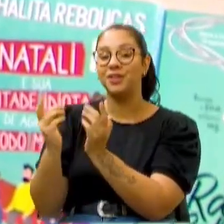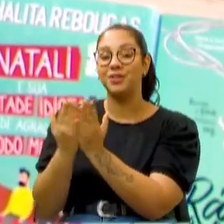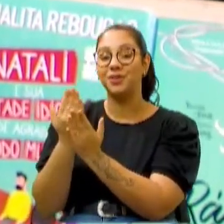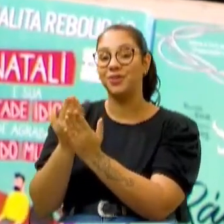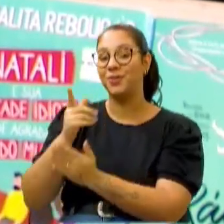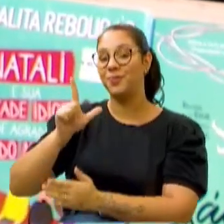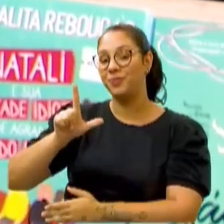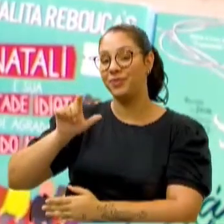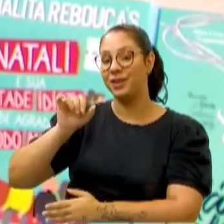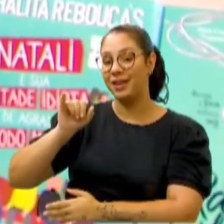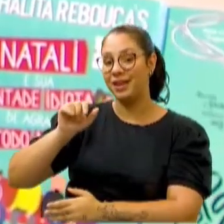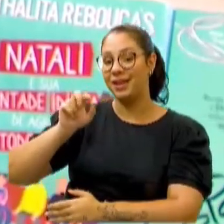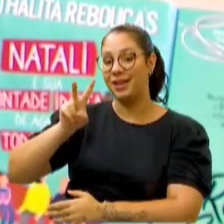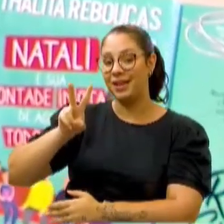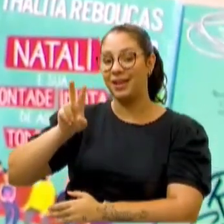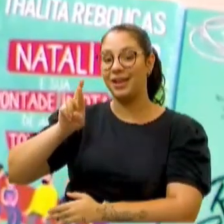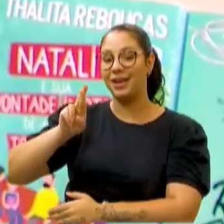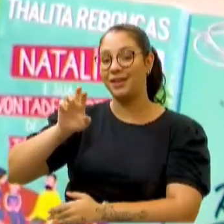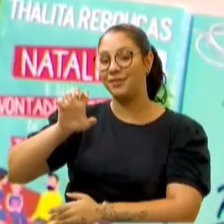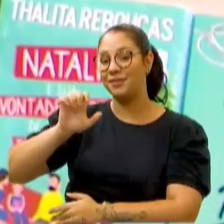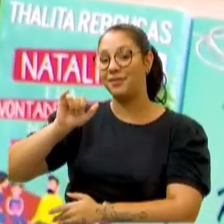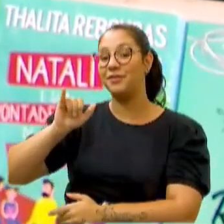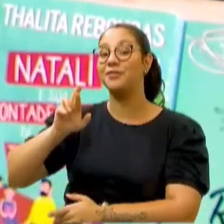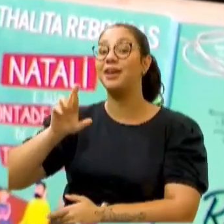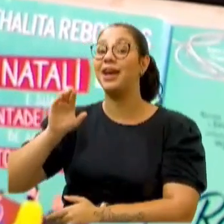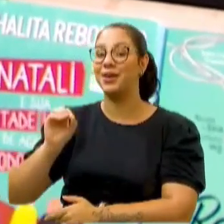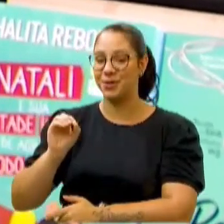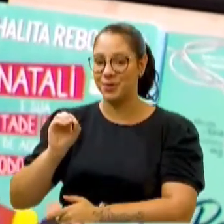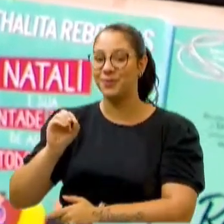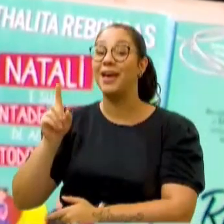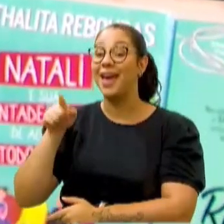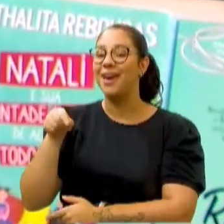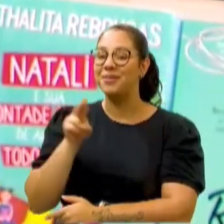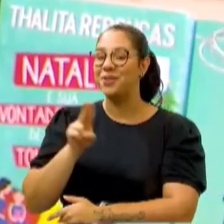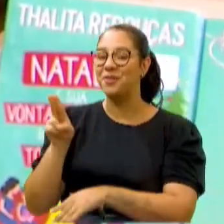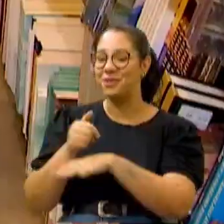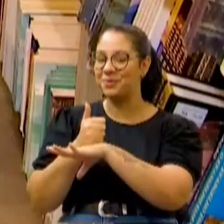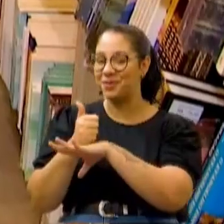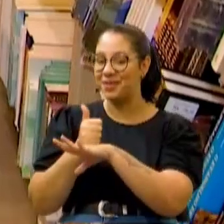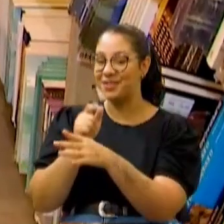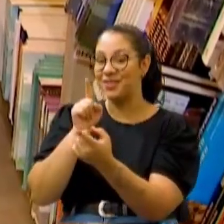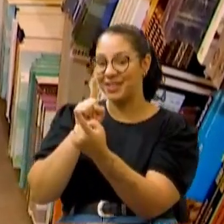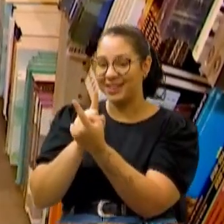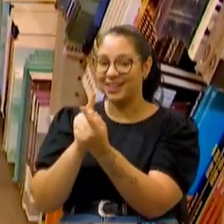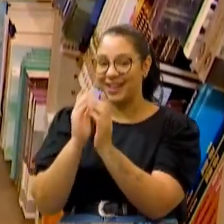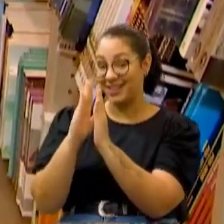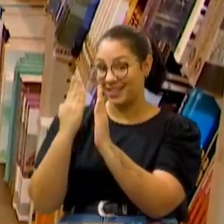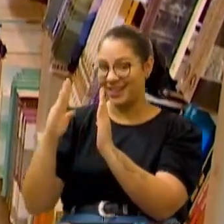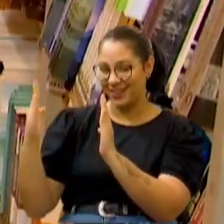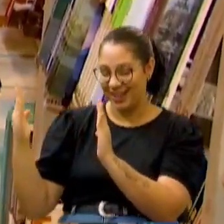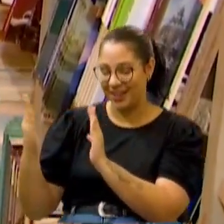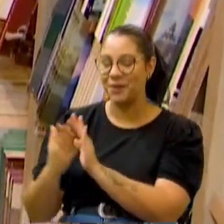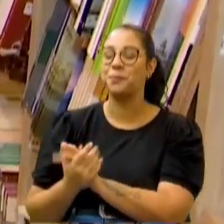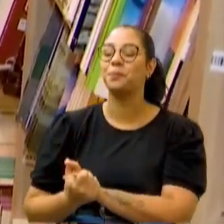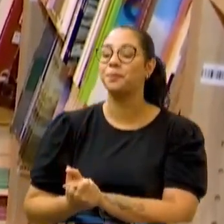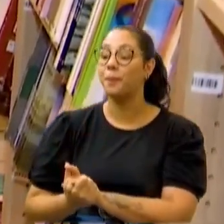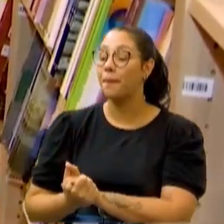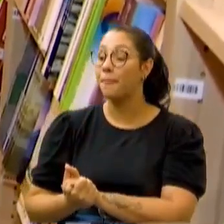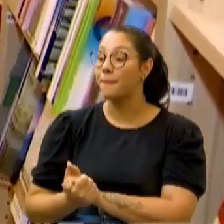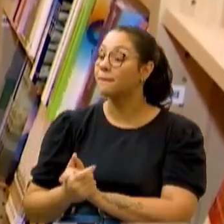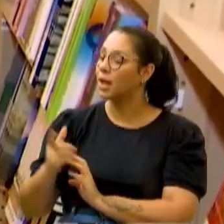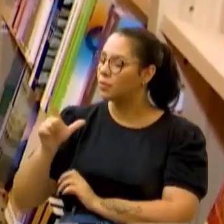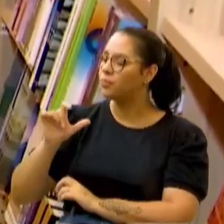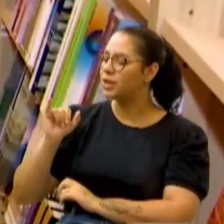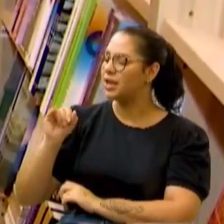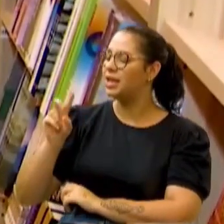livraria é chamado de livreiro. Isso é uma coisa que eu não sabia, André. Olha só, aprendendo aqui. É bem bacana, né, saber que o atendente de uma